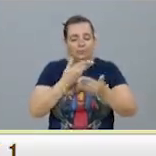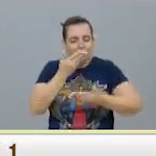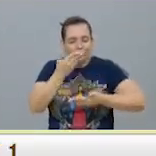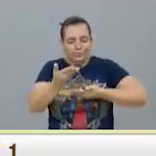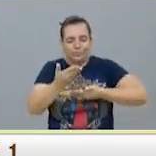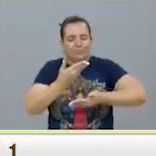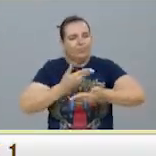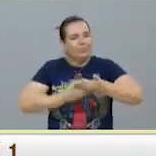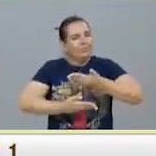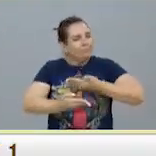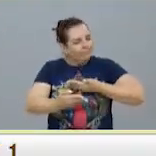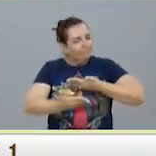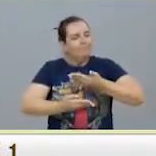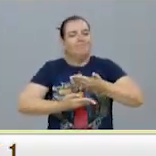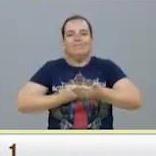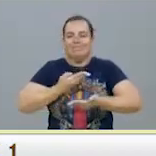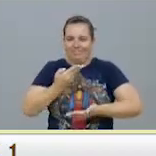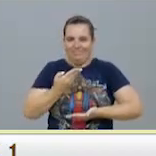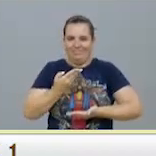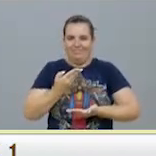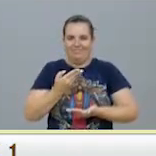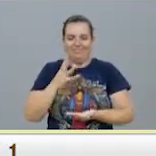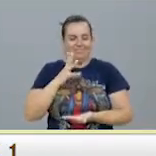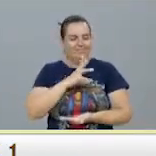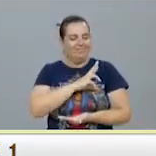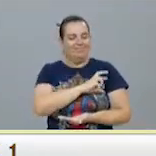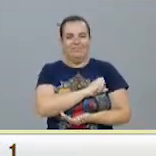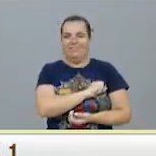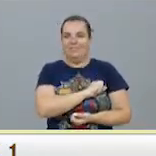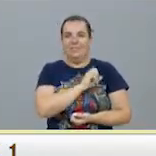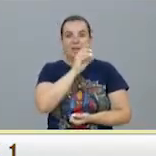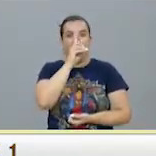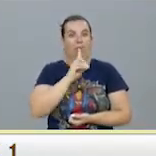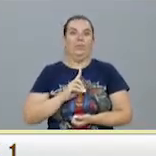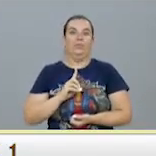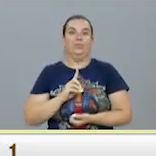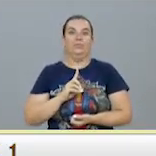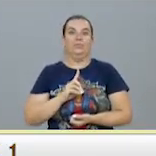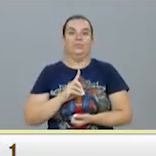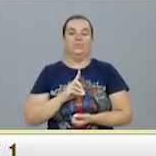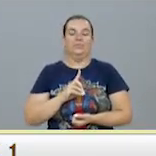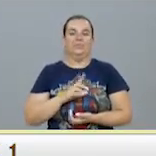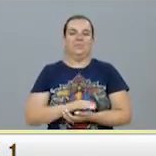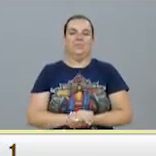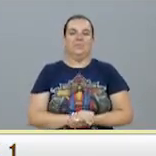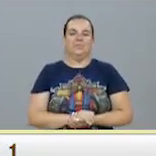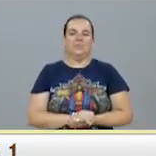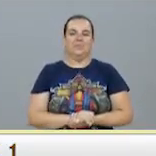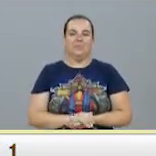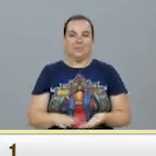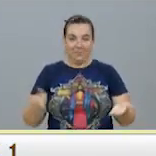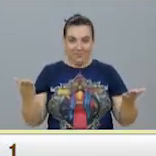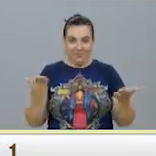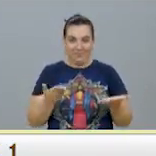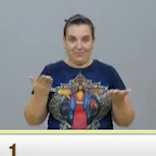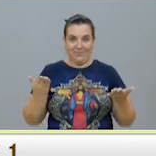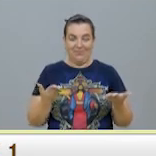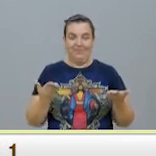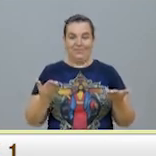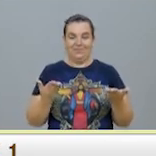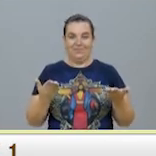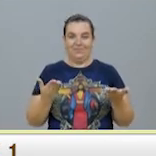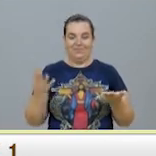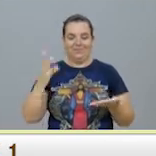reciprocidade, o amor é gratuito. E hoje